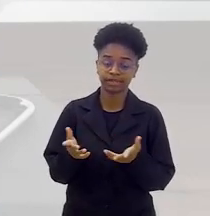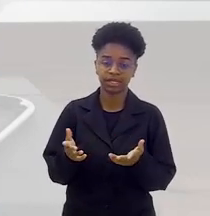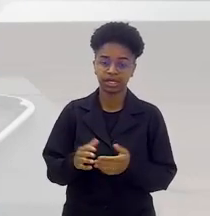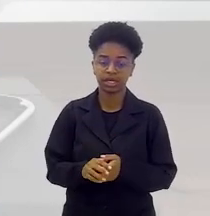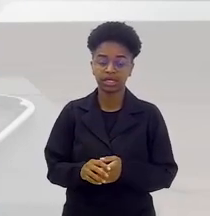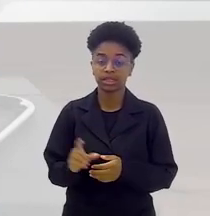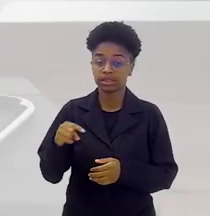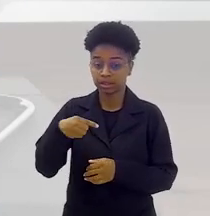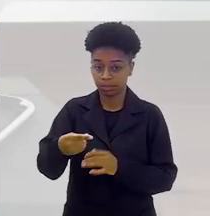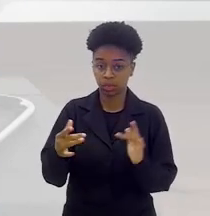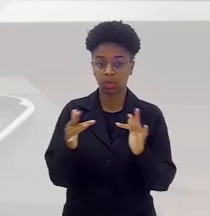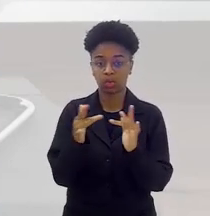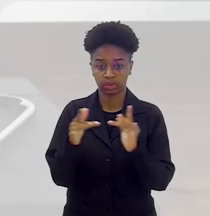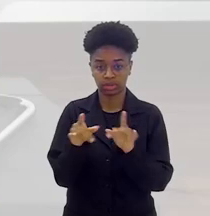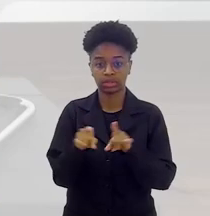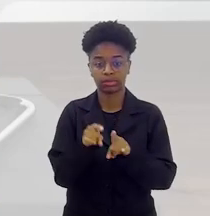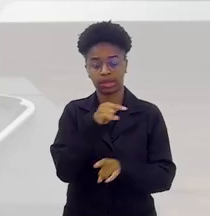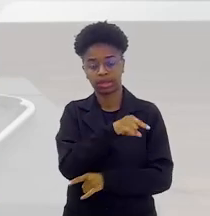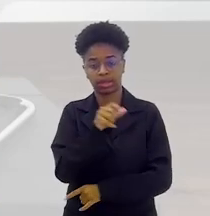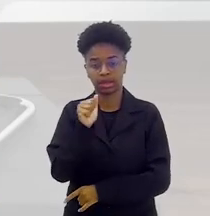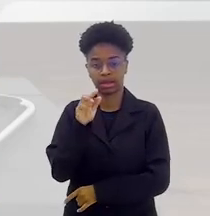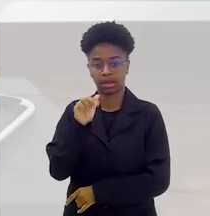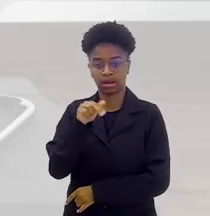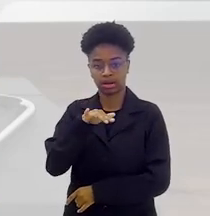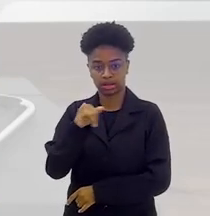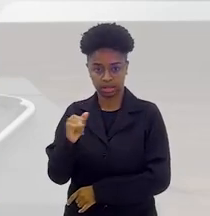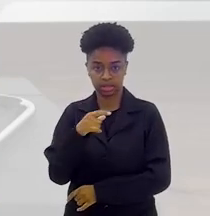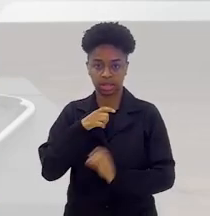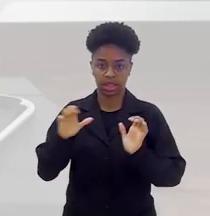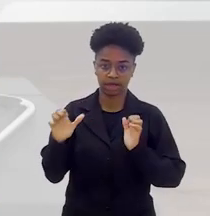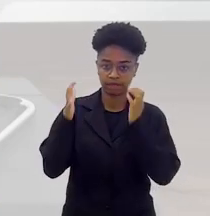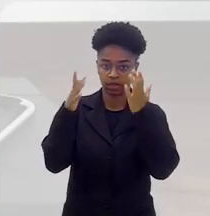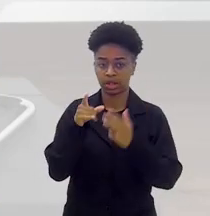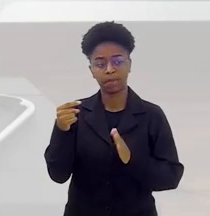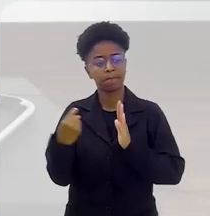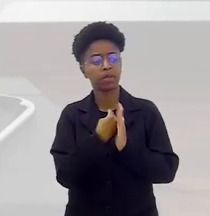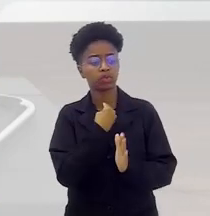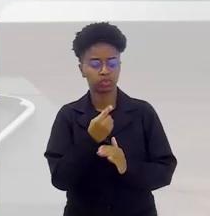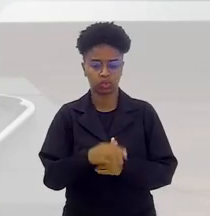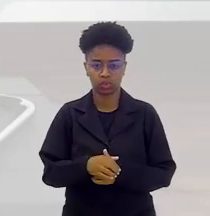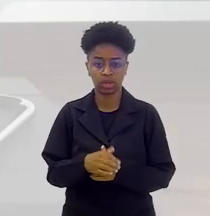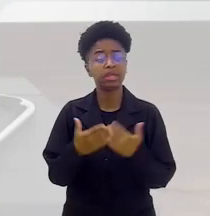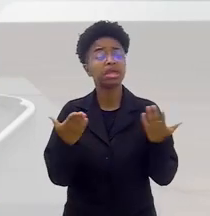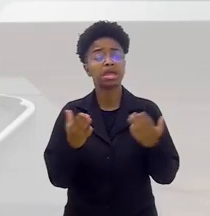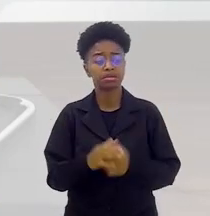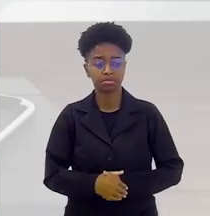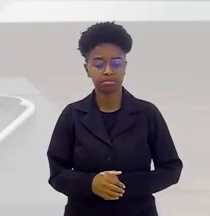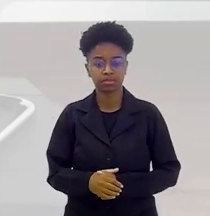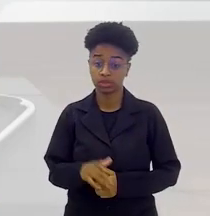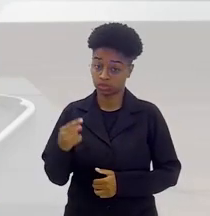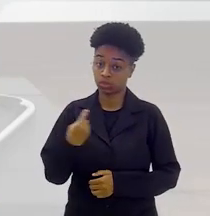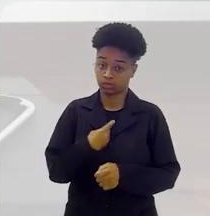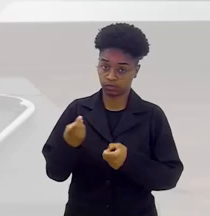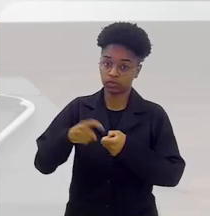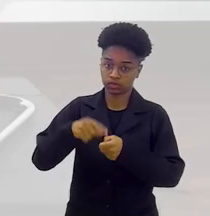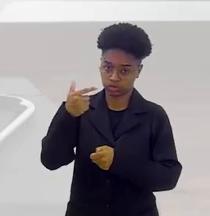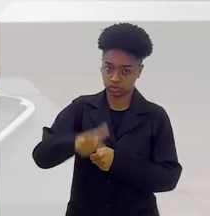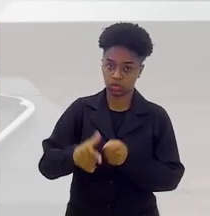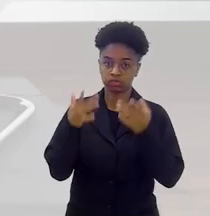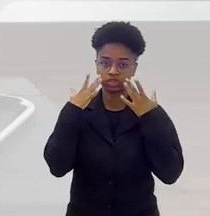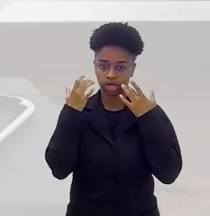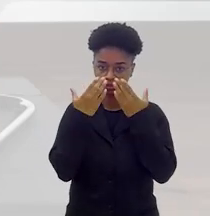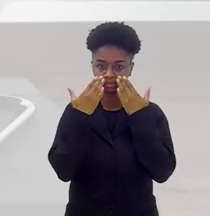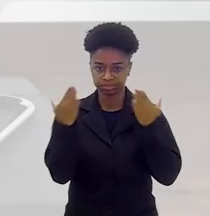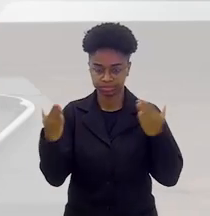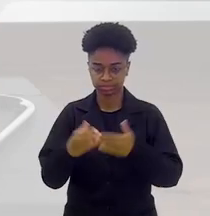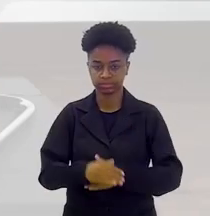Depois nós tivemos contato com o próprio Dorani, num evento que ele estava, e ele perguntou, e aí? Eu falei, aí... Aí nós voltamos a reativar